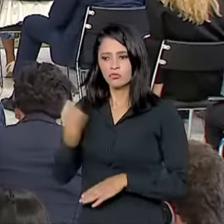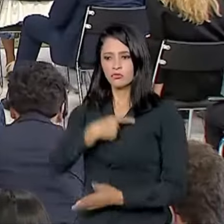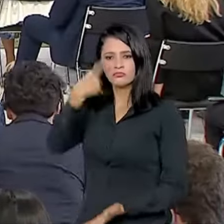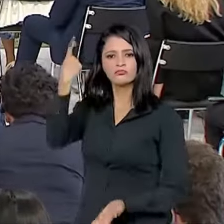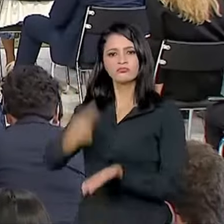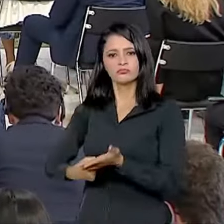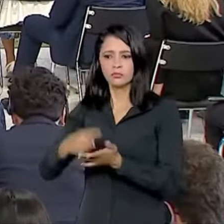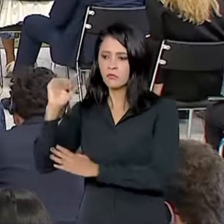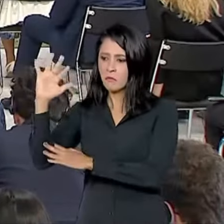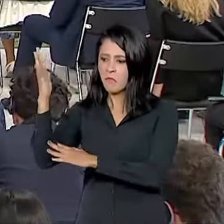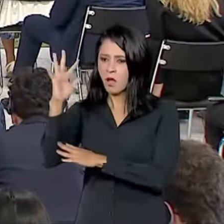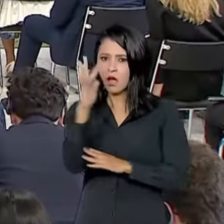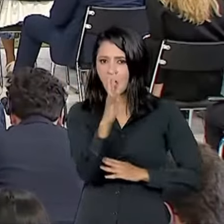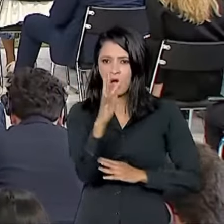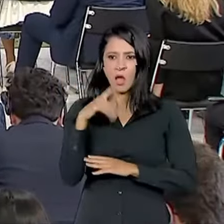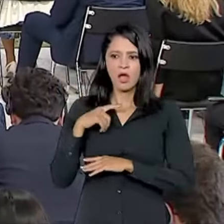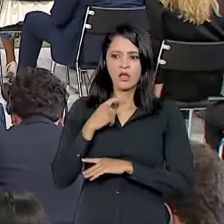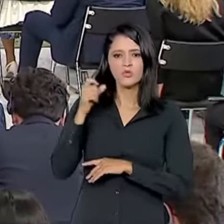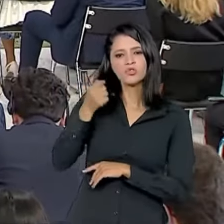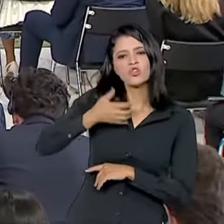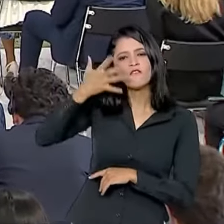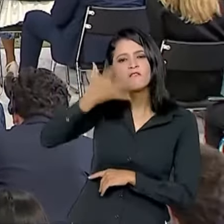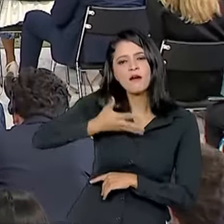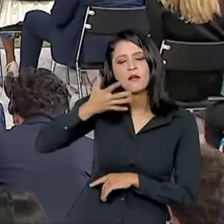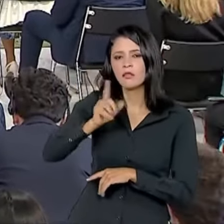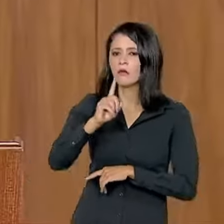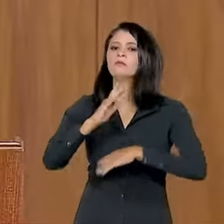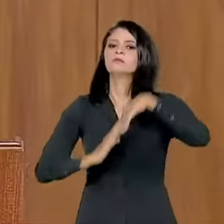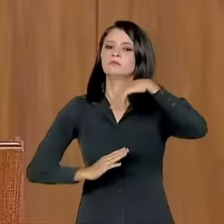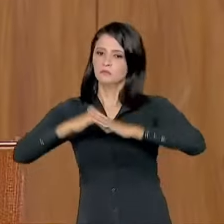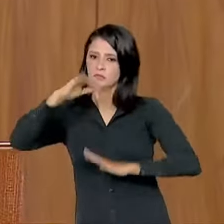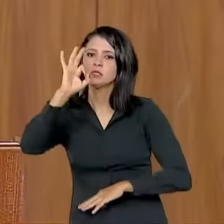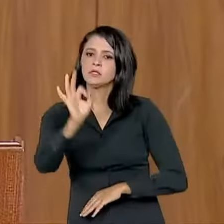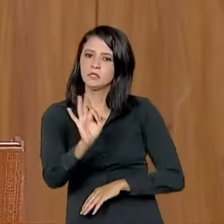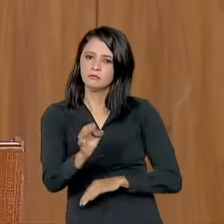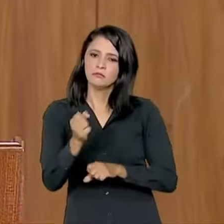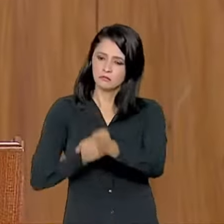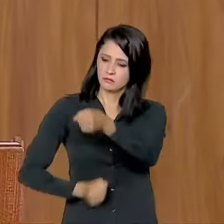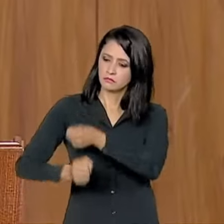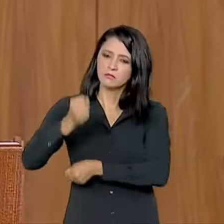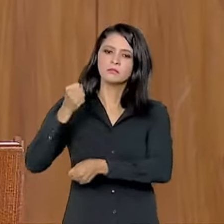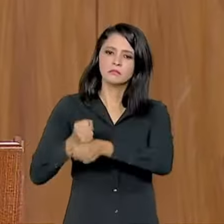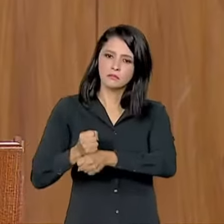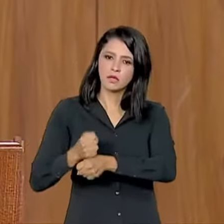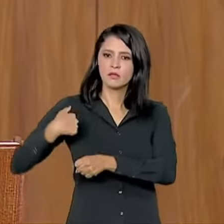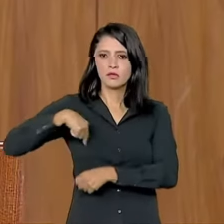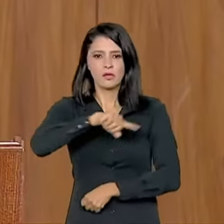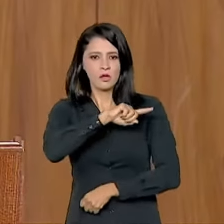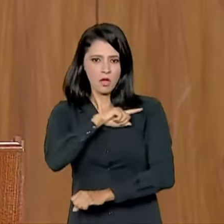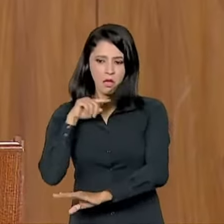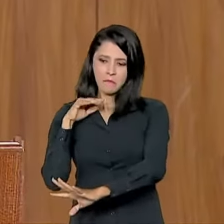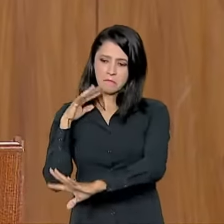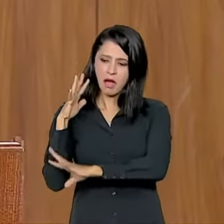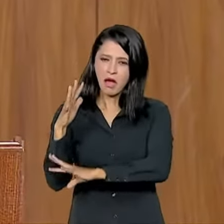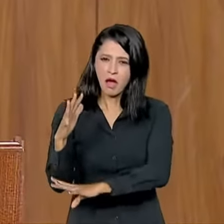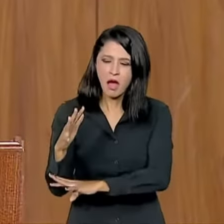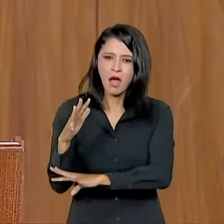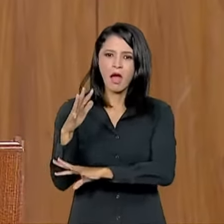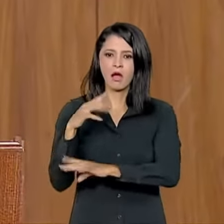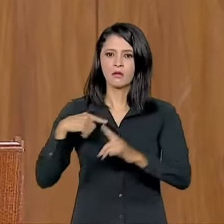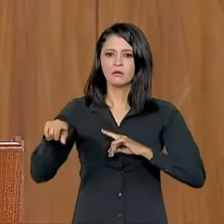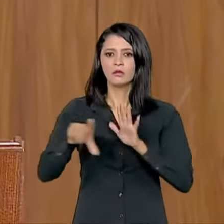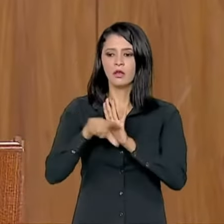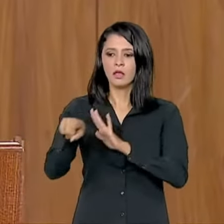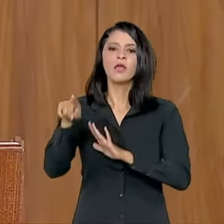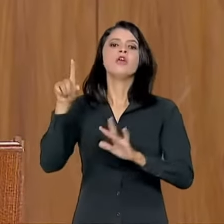meio ambiente não é retórico. No último ano, reduzimos o desmatamento ilegal na